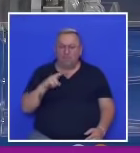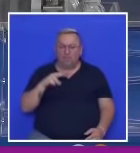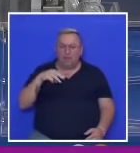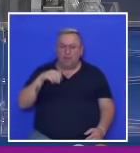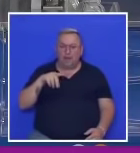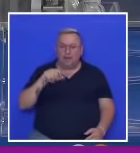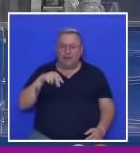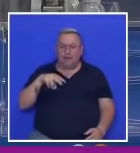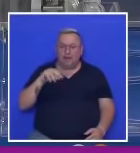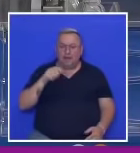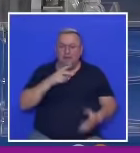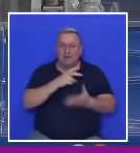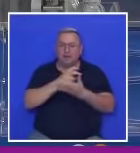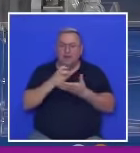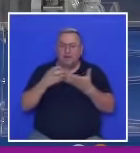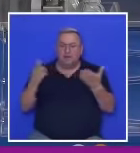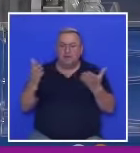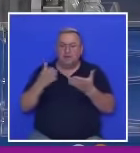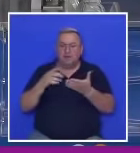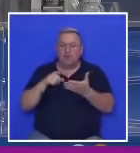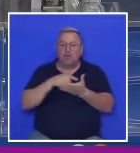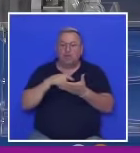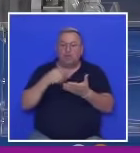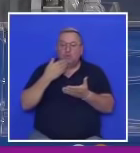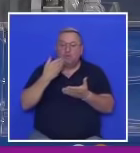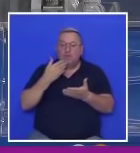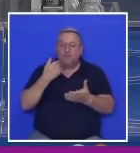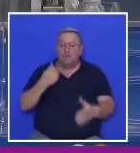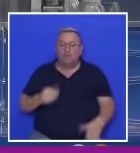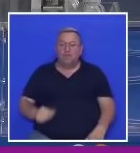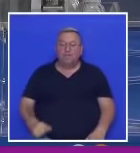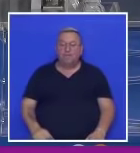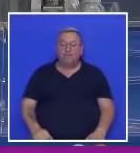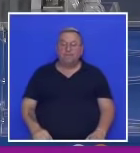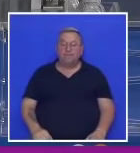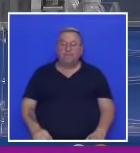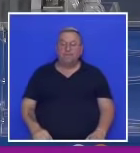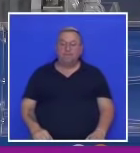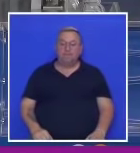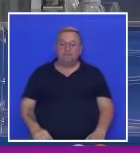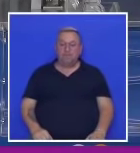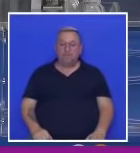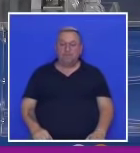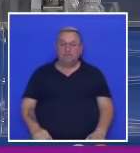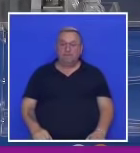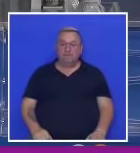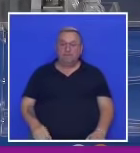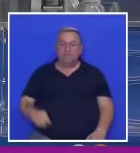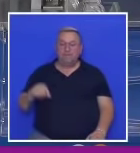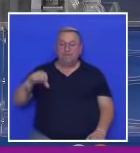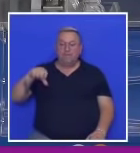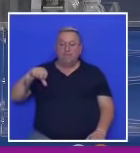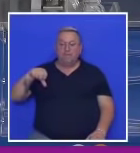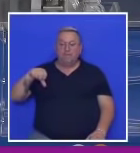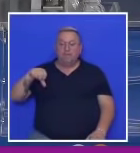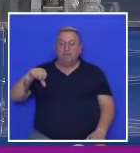Mega Sena, da Quina. Agora você conferindo o Loto Fácil. Bola laranja,